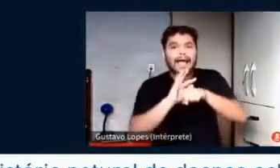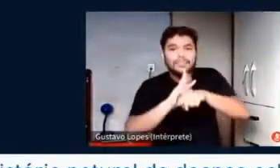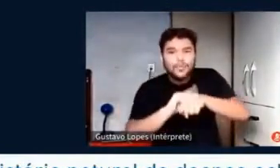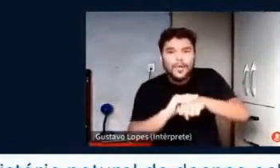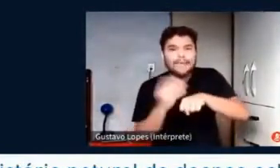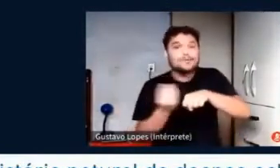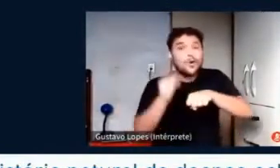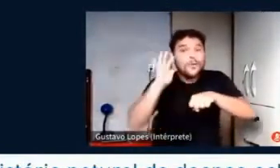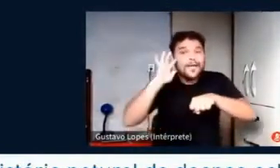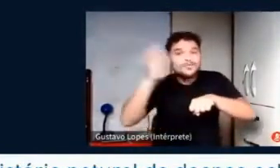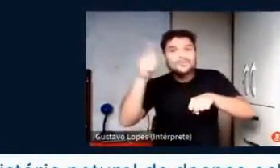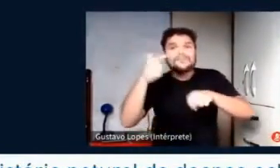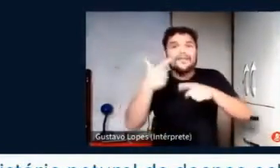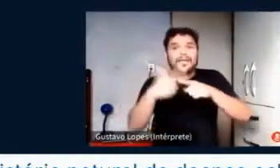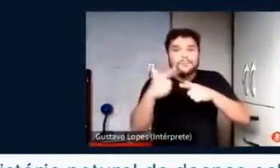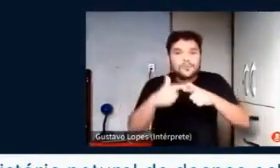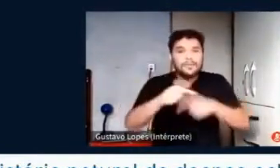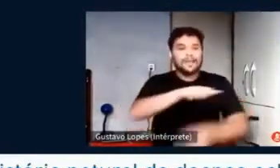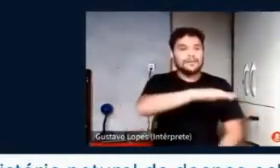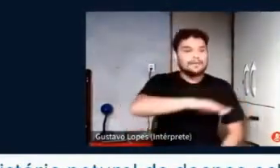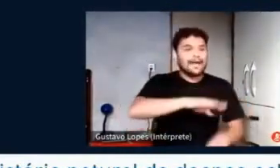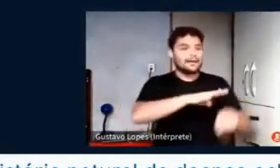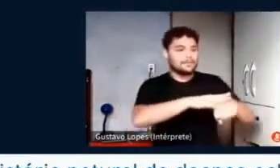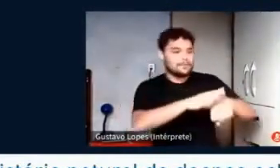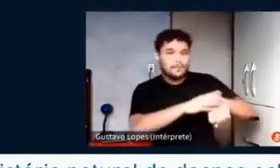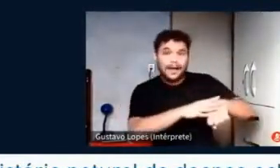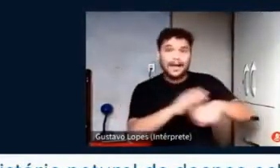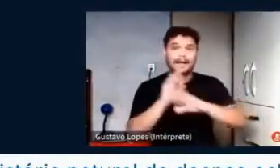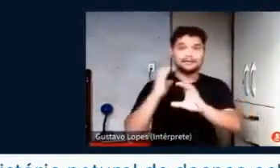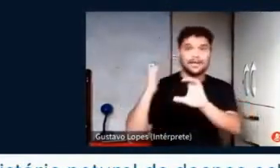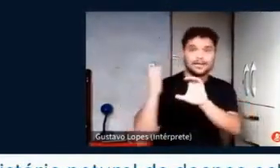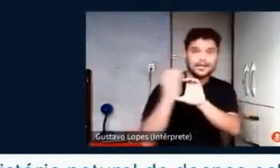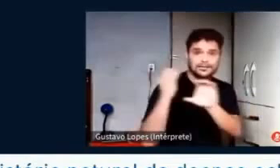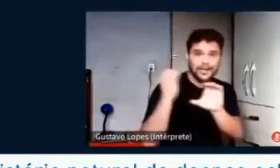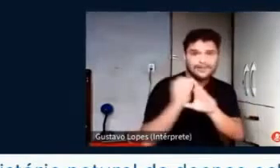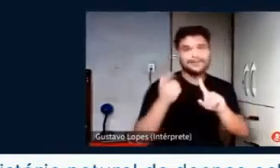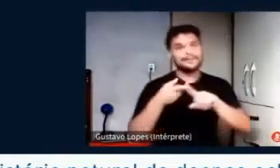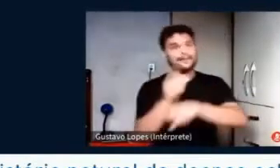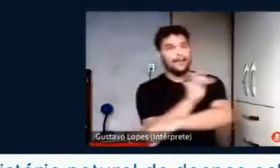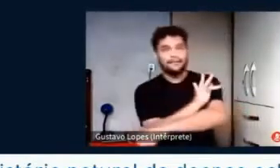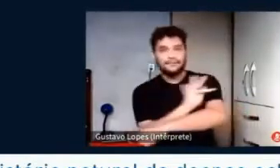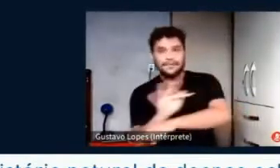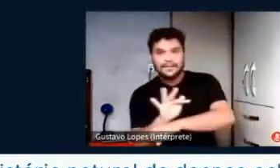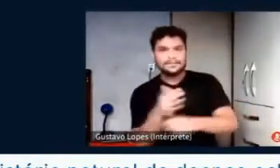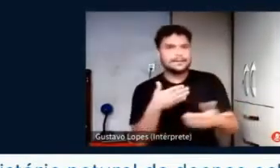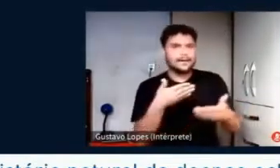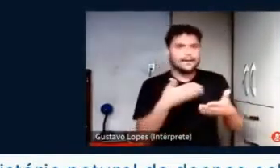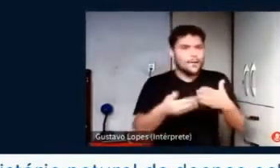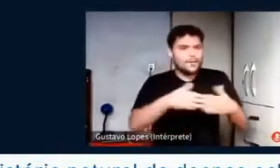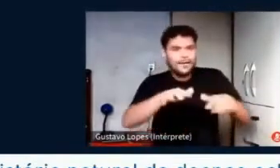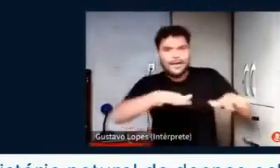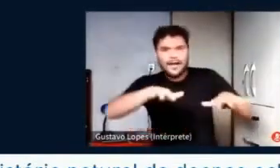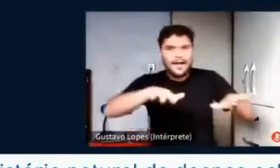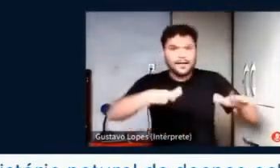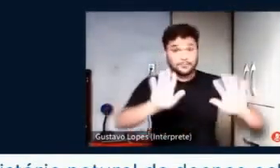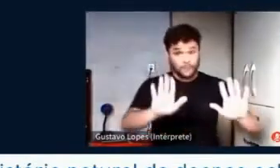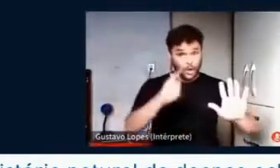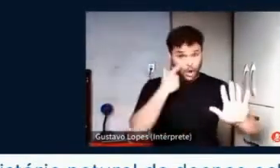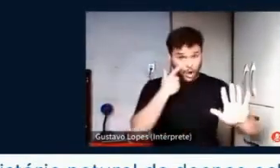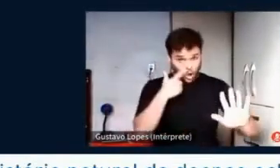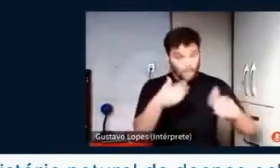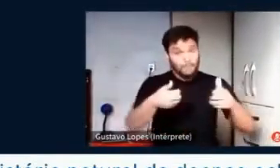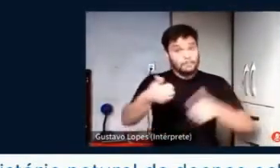soluções, seja no campo da matemática, da engenharia, da física, qualquer que seja o campo, é preciso que